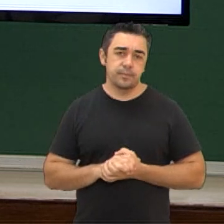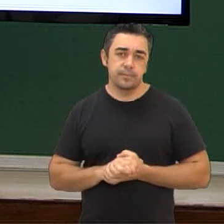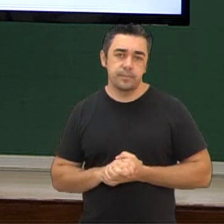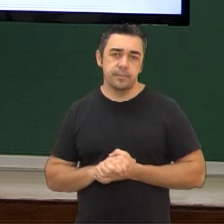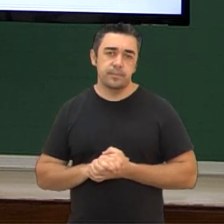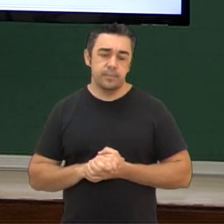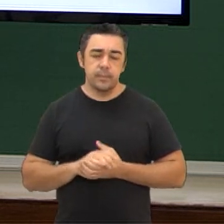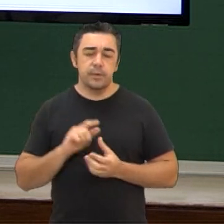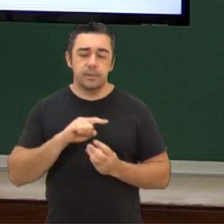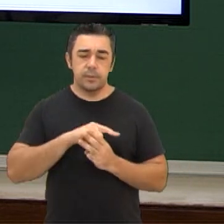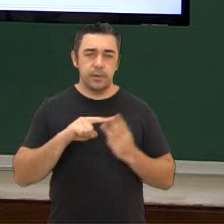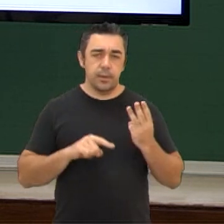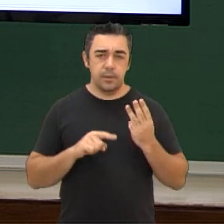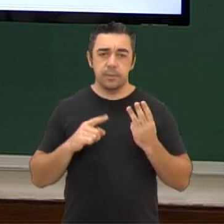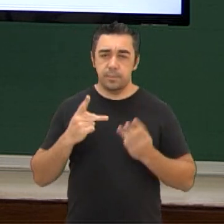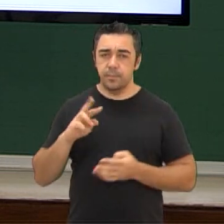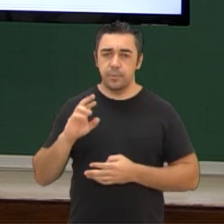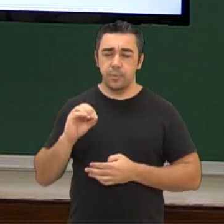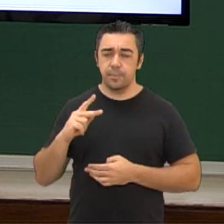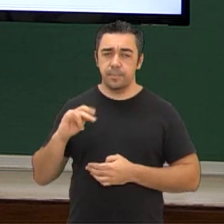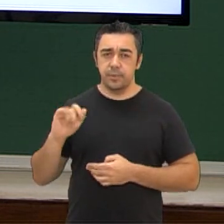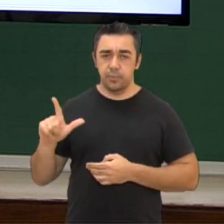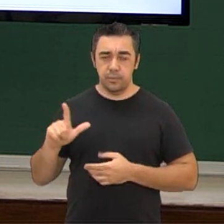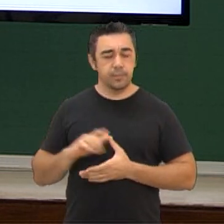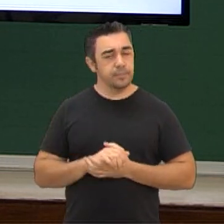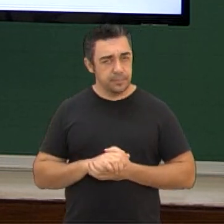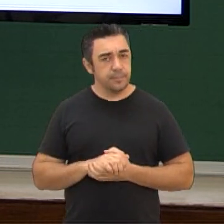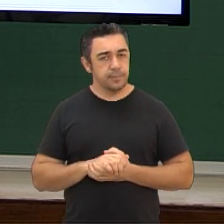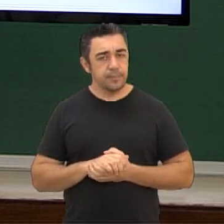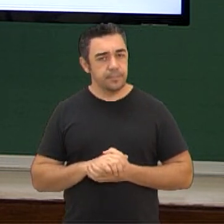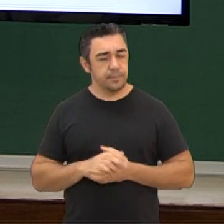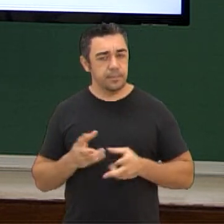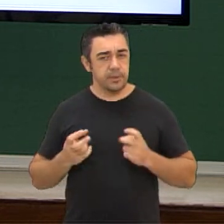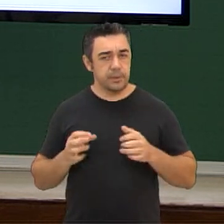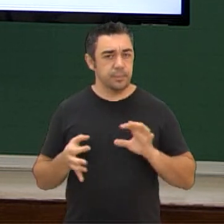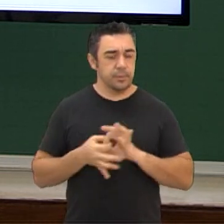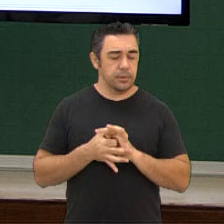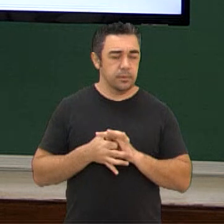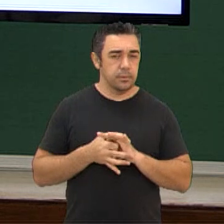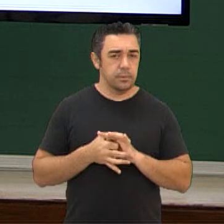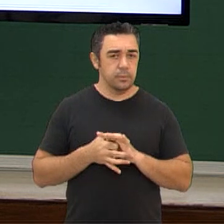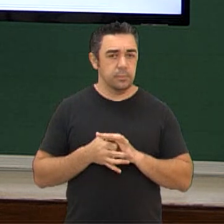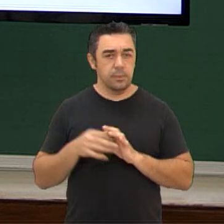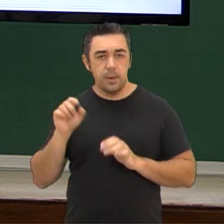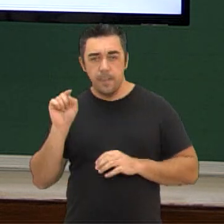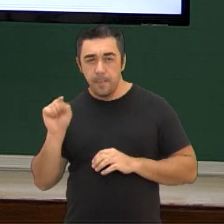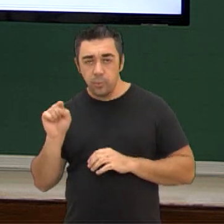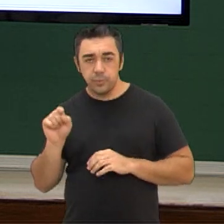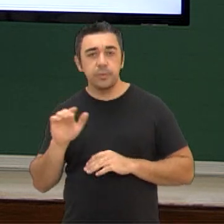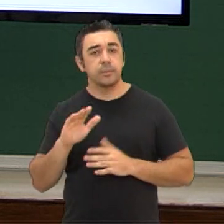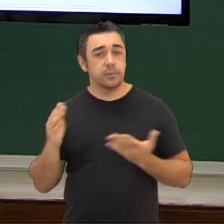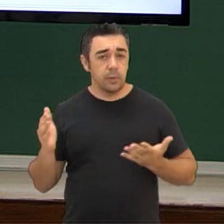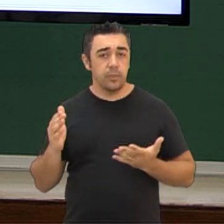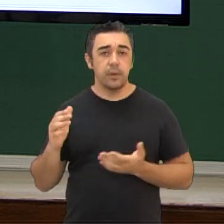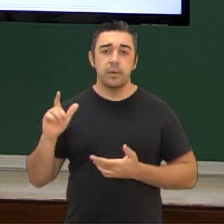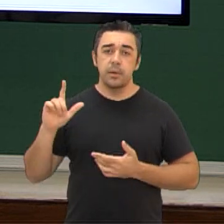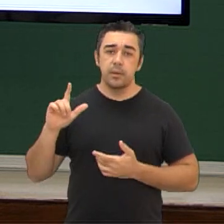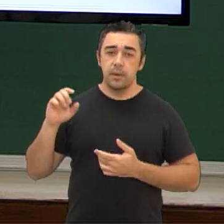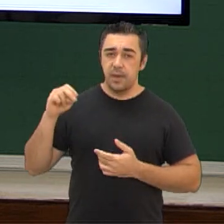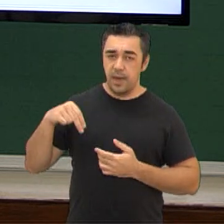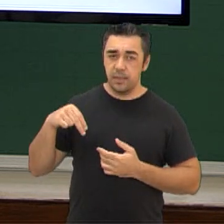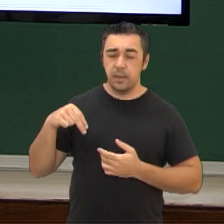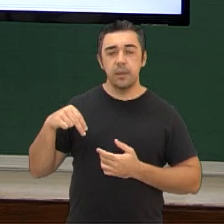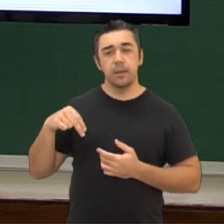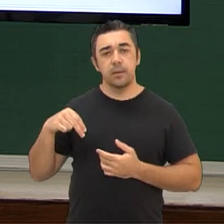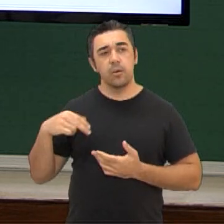Radical para 3 carbonos, propil. Perceba que esse lítio se liga à ponta da cadeia, né? Então é o